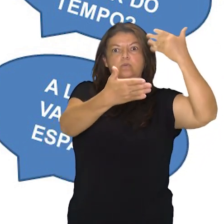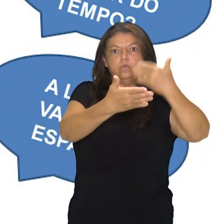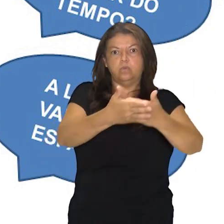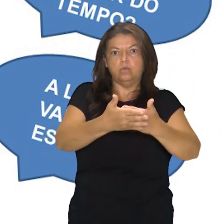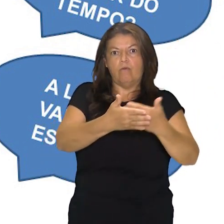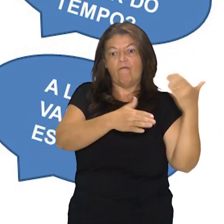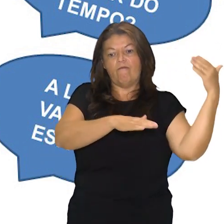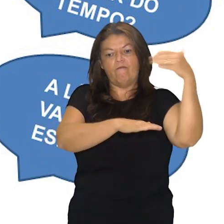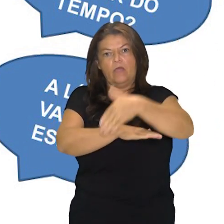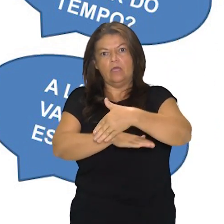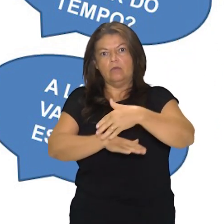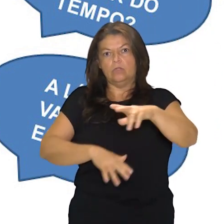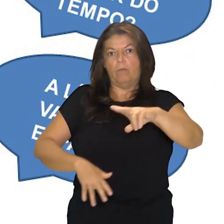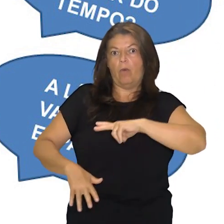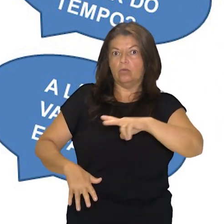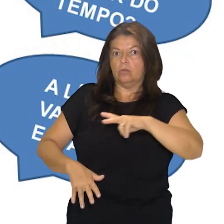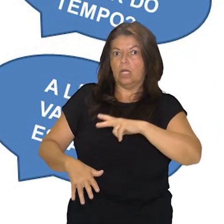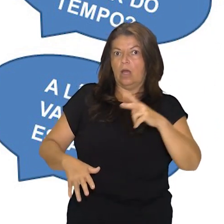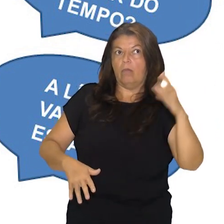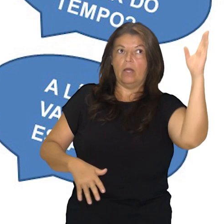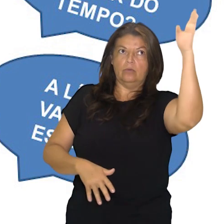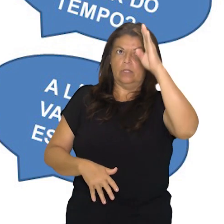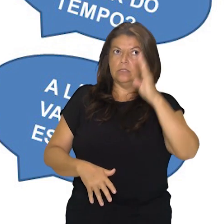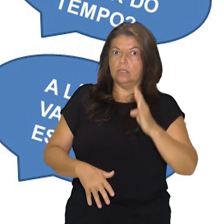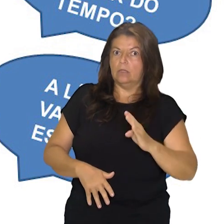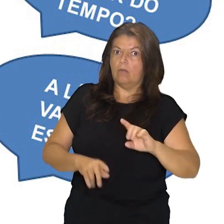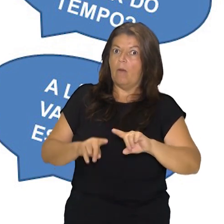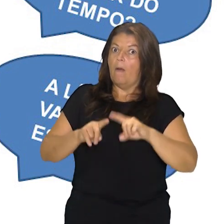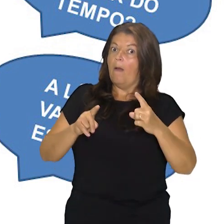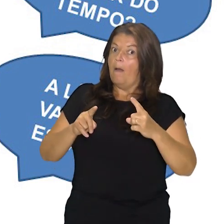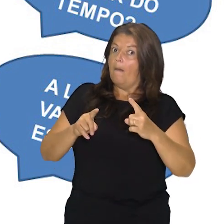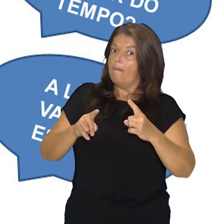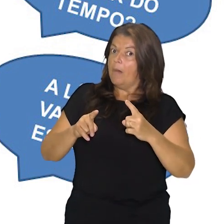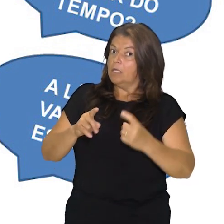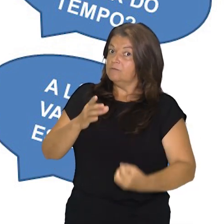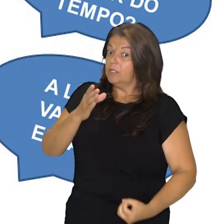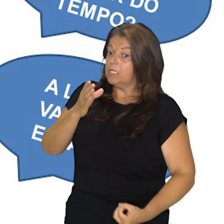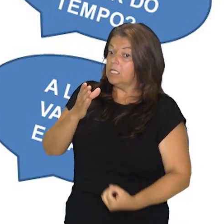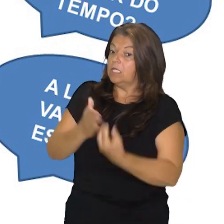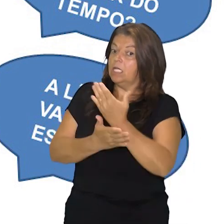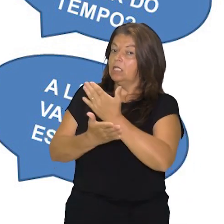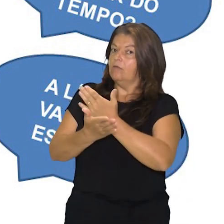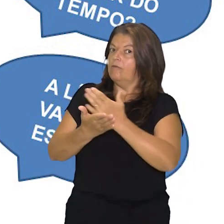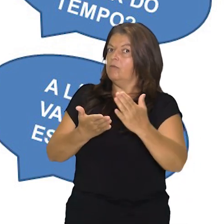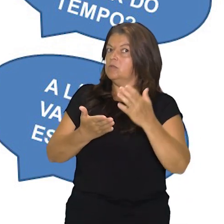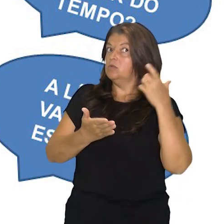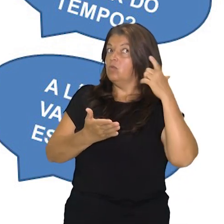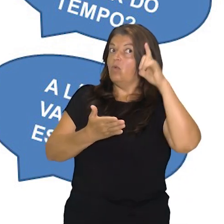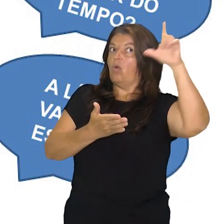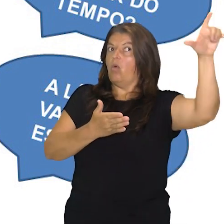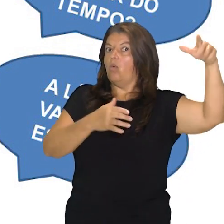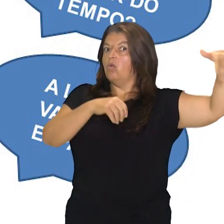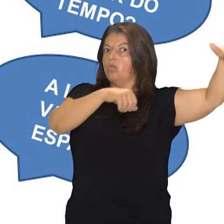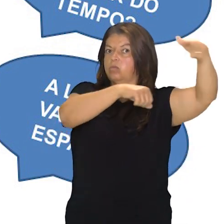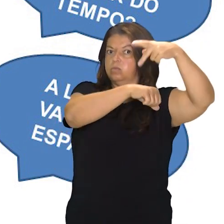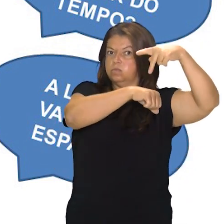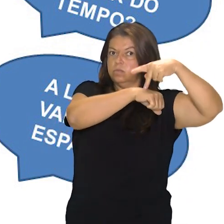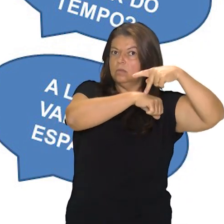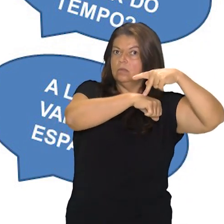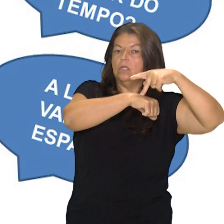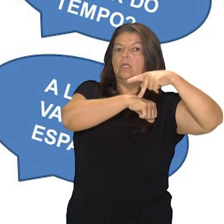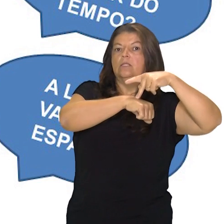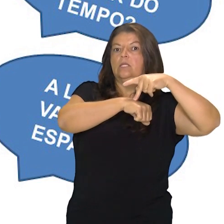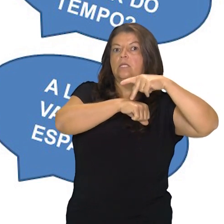Brasil, mas ela se formou inicialmente lá na Galácia, né, aquela região ali entre a Espanha